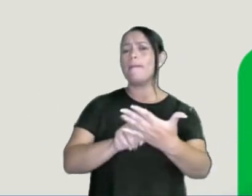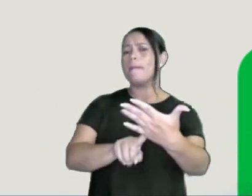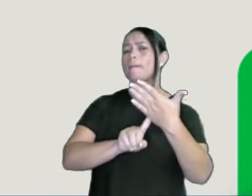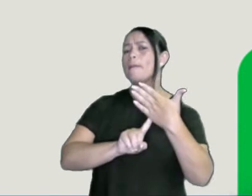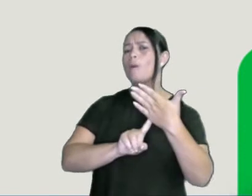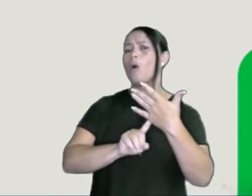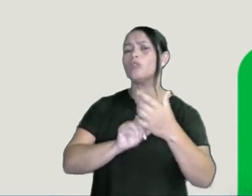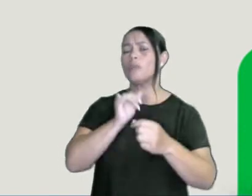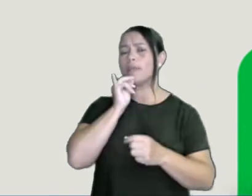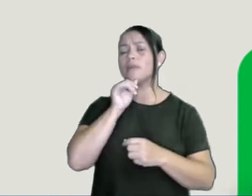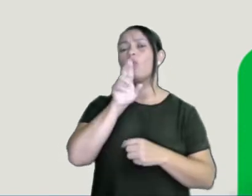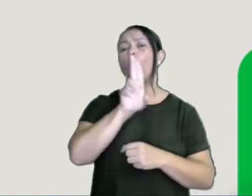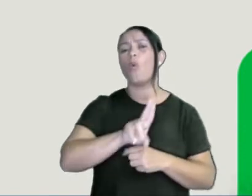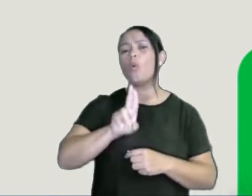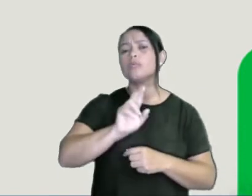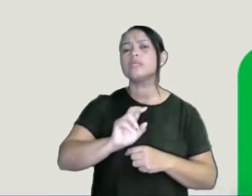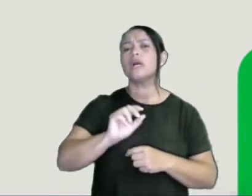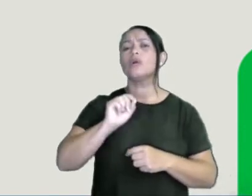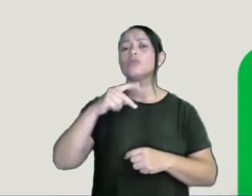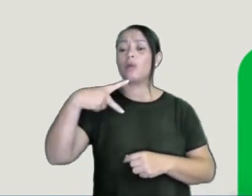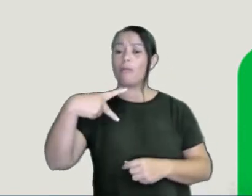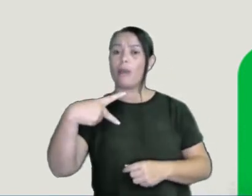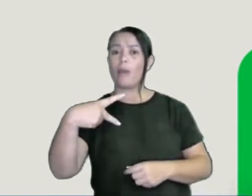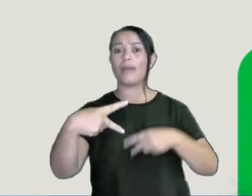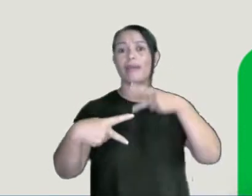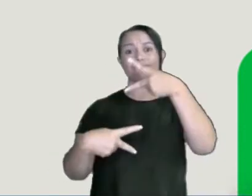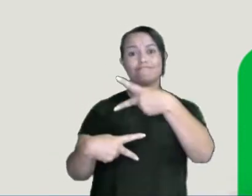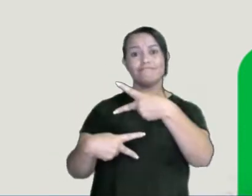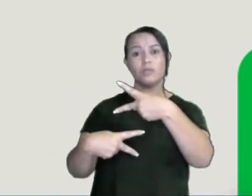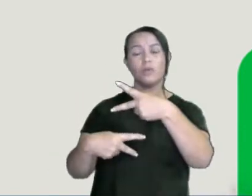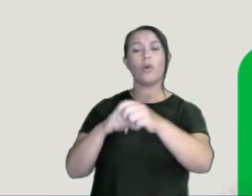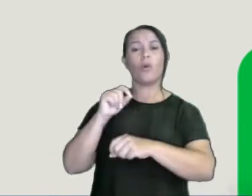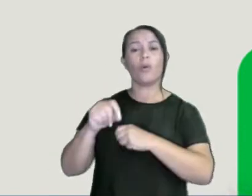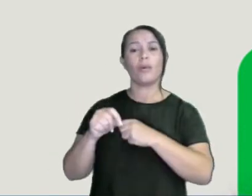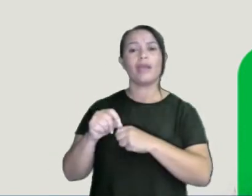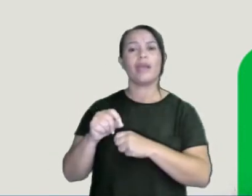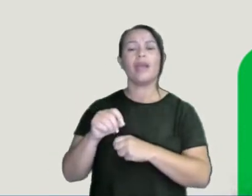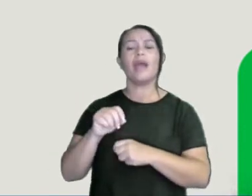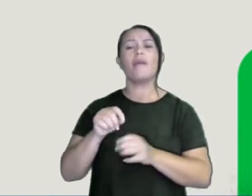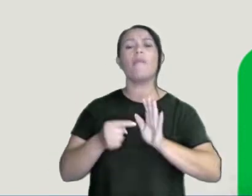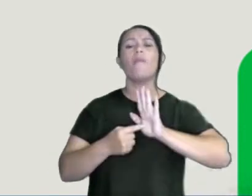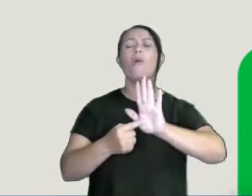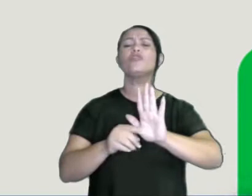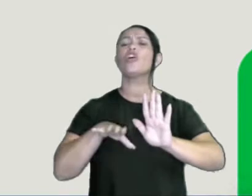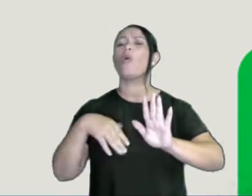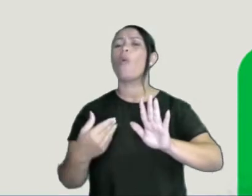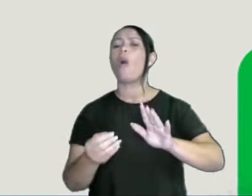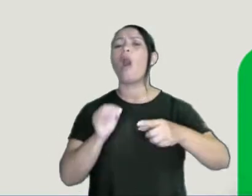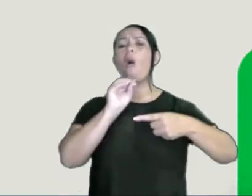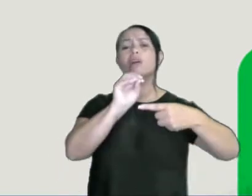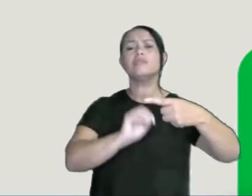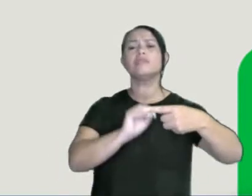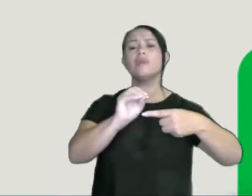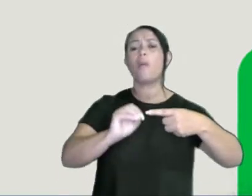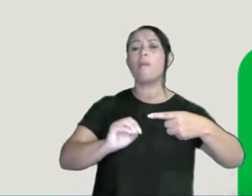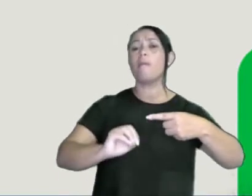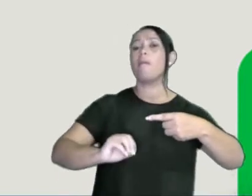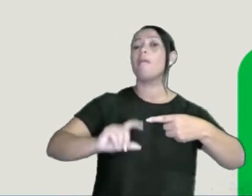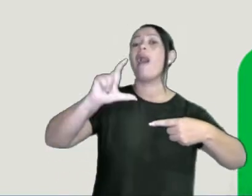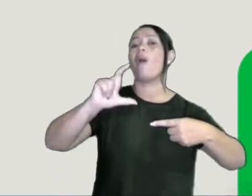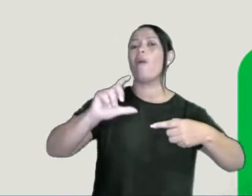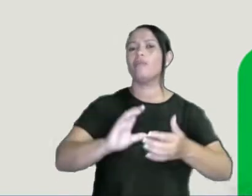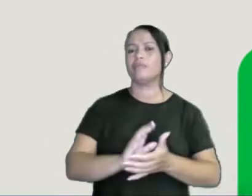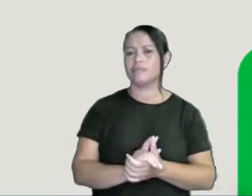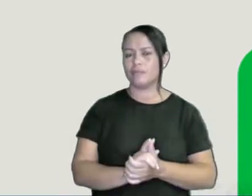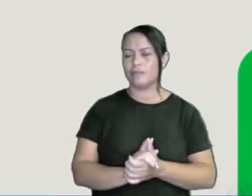mostre, usando o sinal maior que e menor que, indique quais as frações são maior. Não